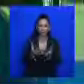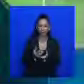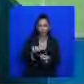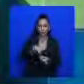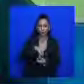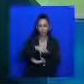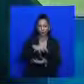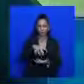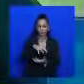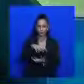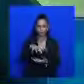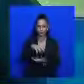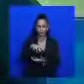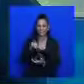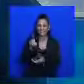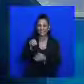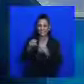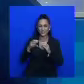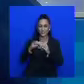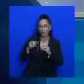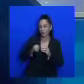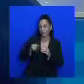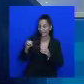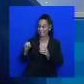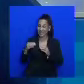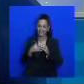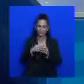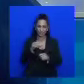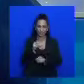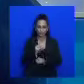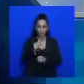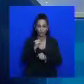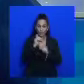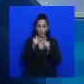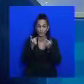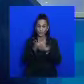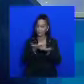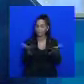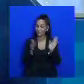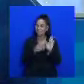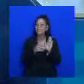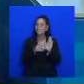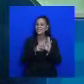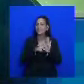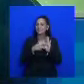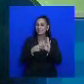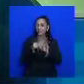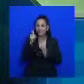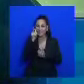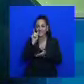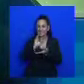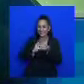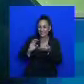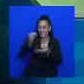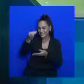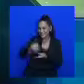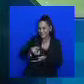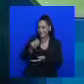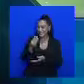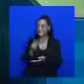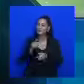Globo carregado, embaralhando 10 bolas numeradas de 0 a 9. Boa sorte para você, você ganha a partir de 3 acertos no Super